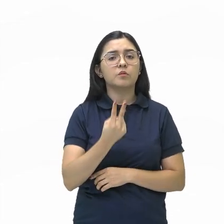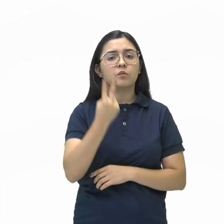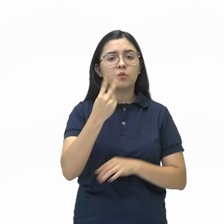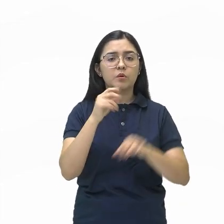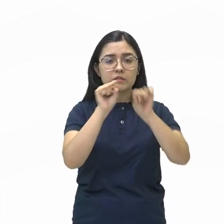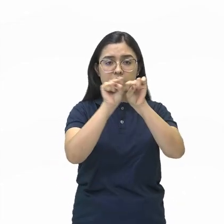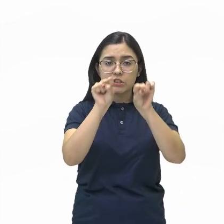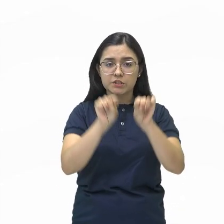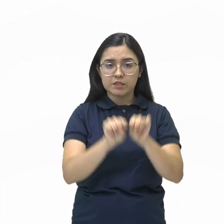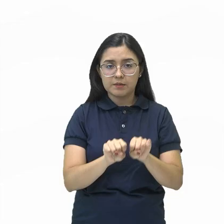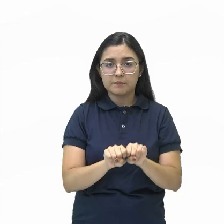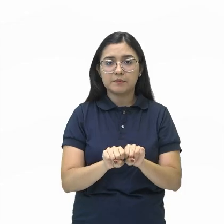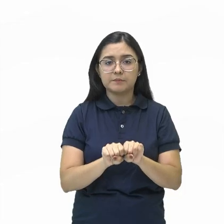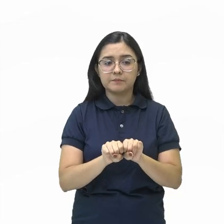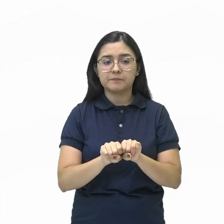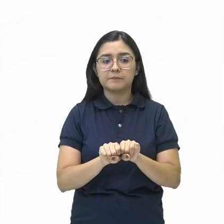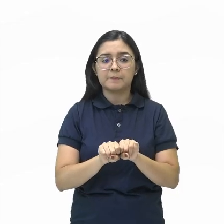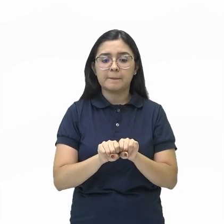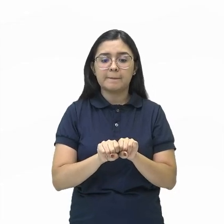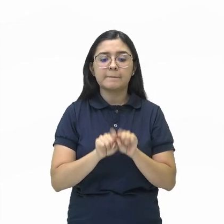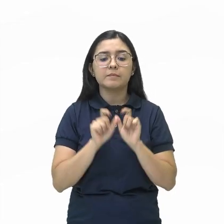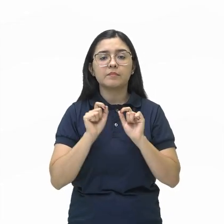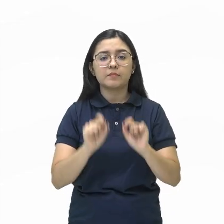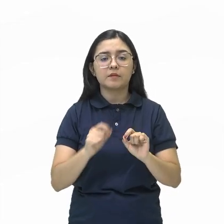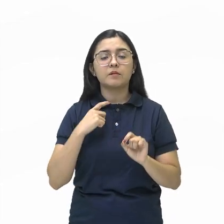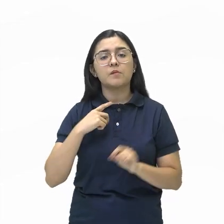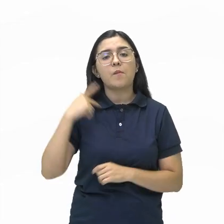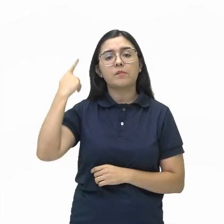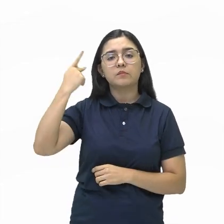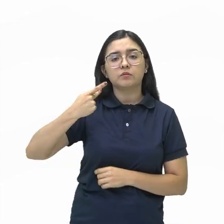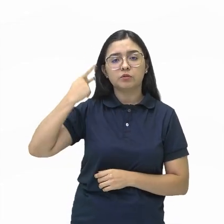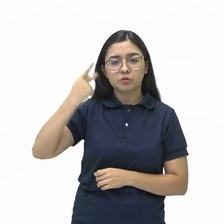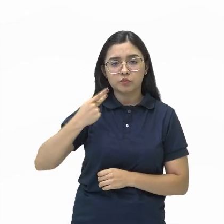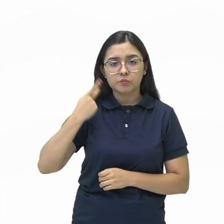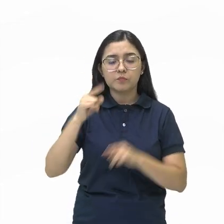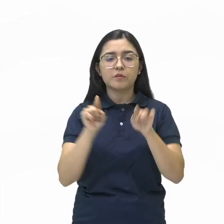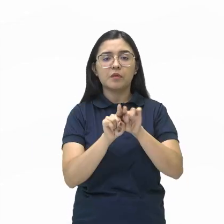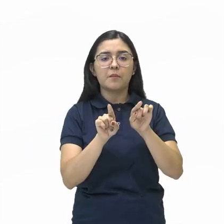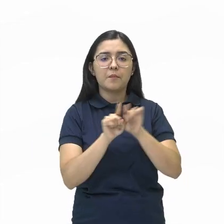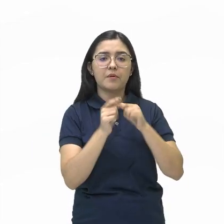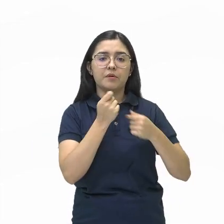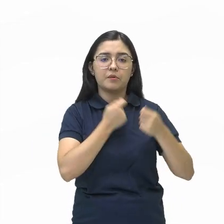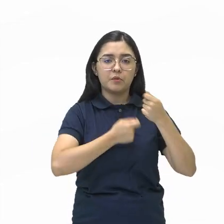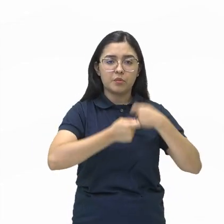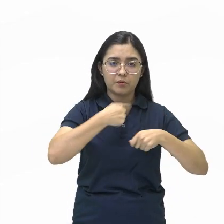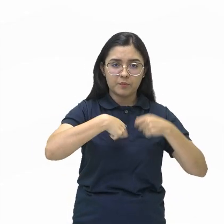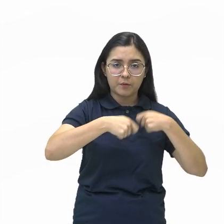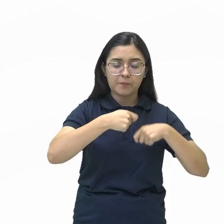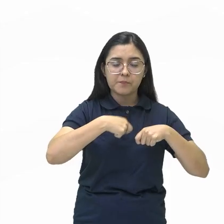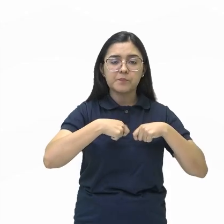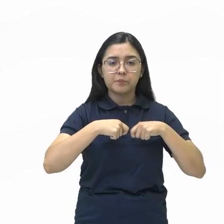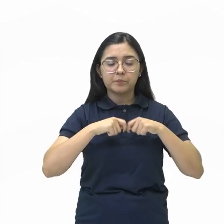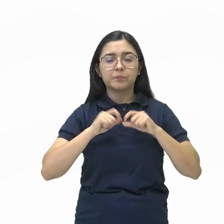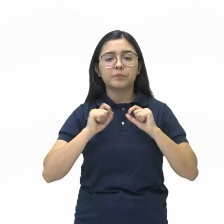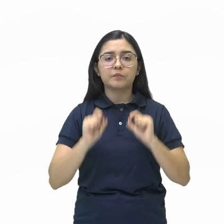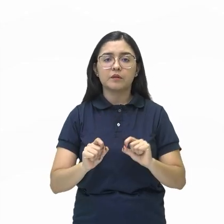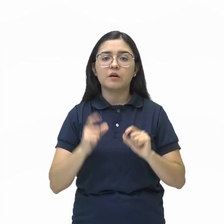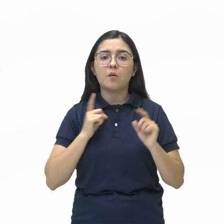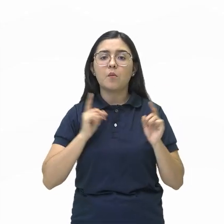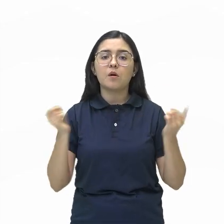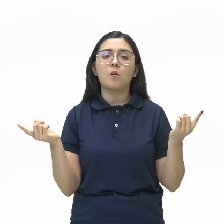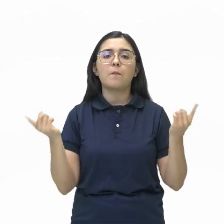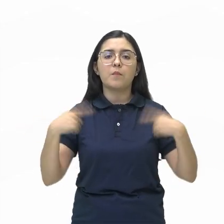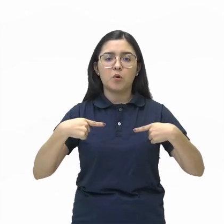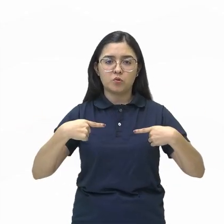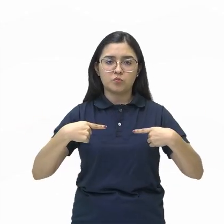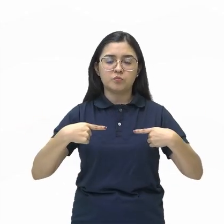sistemas, né? São dois sistemas políticos e econômicos, e que são opostos um